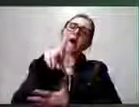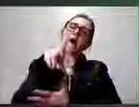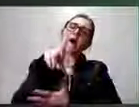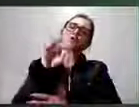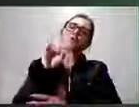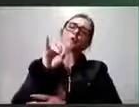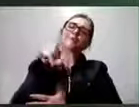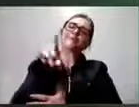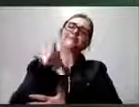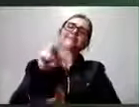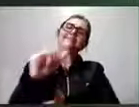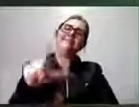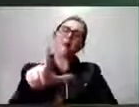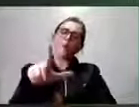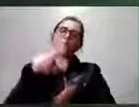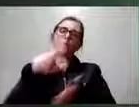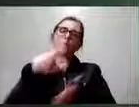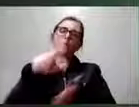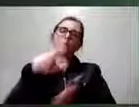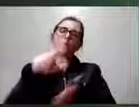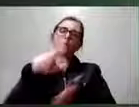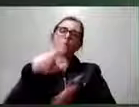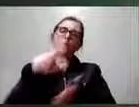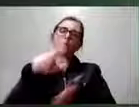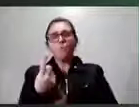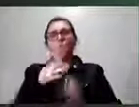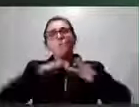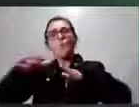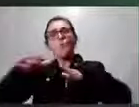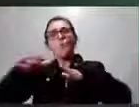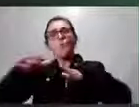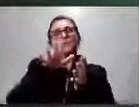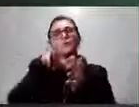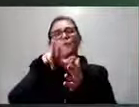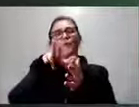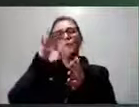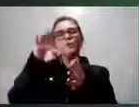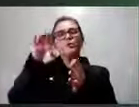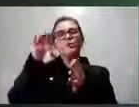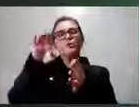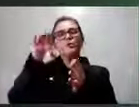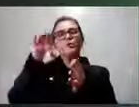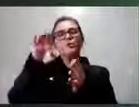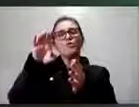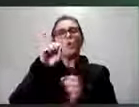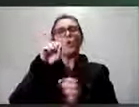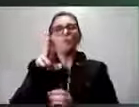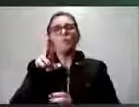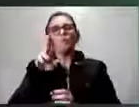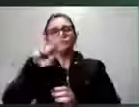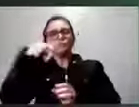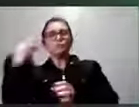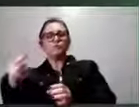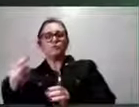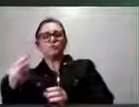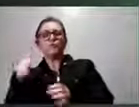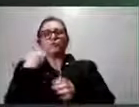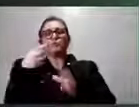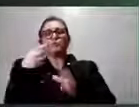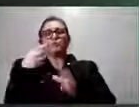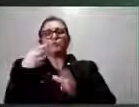que pode fazer um movimento tipo dobradiça ou movimentos no outro sentido. Outra